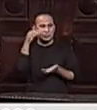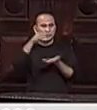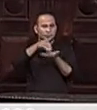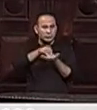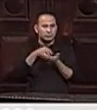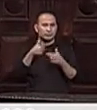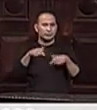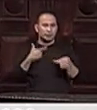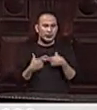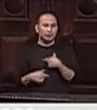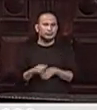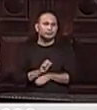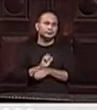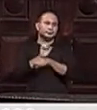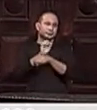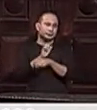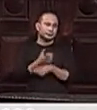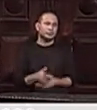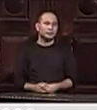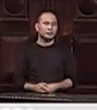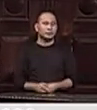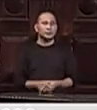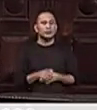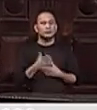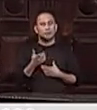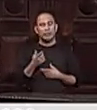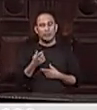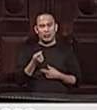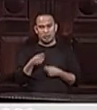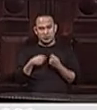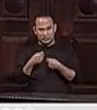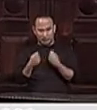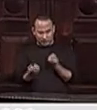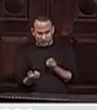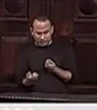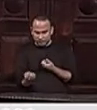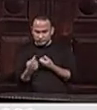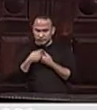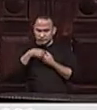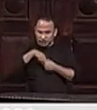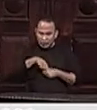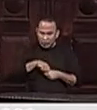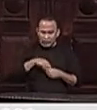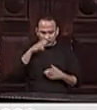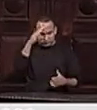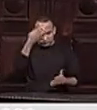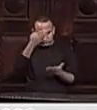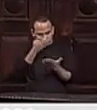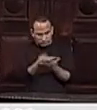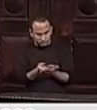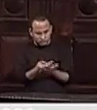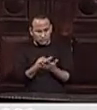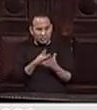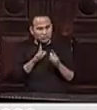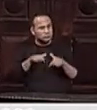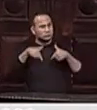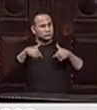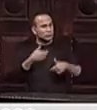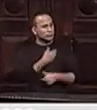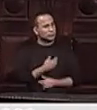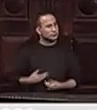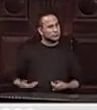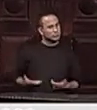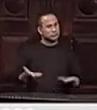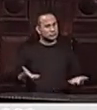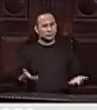estado. Sem a retomada do desenvolvimento econômico, sem a retomada da credibilidade dos atuais governantes,